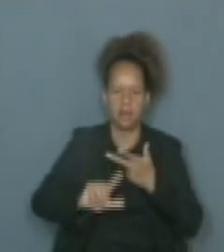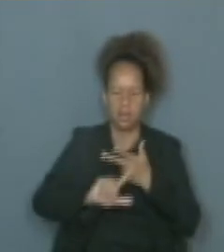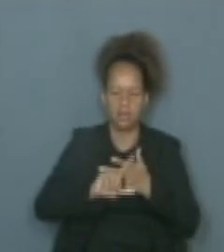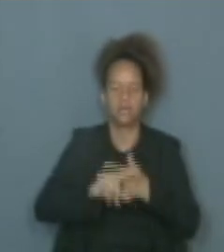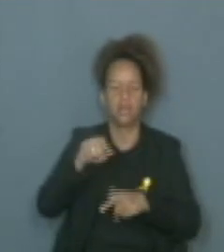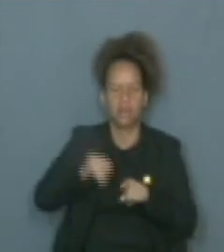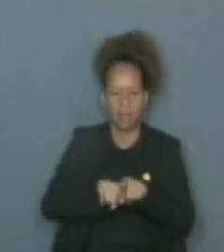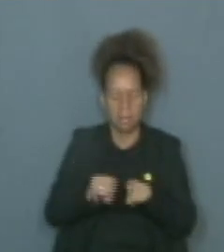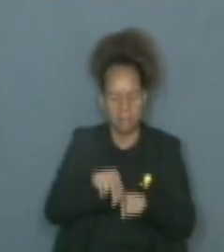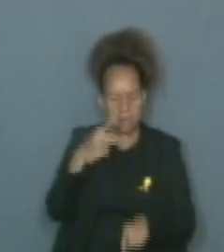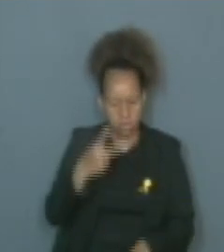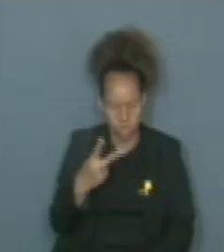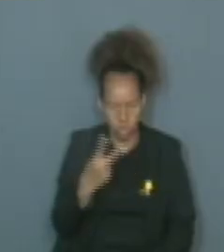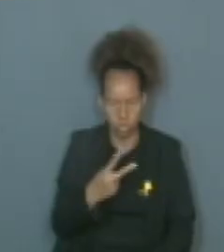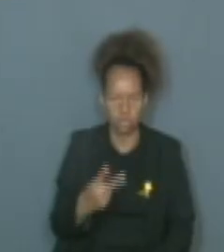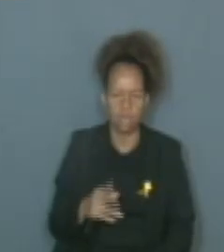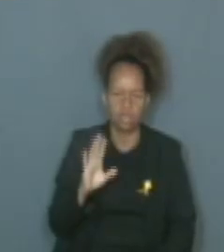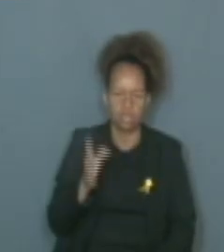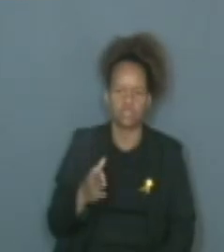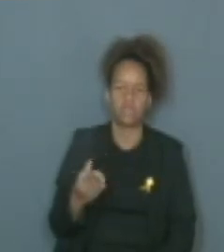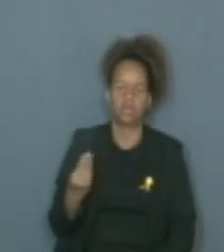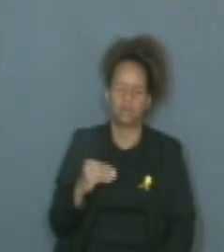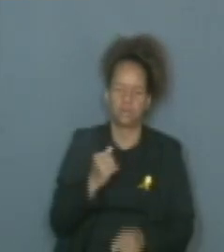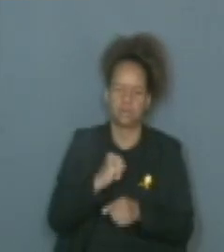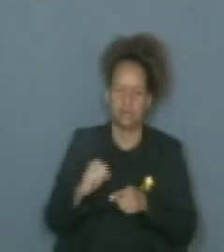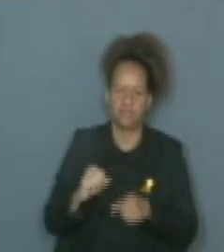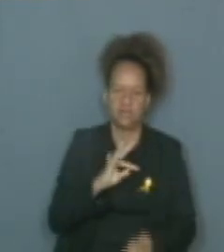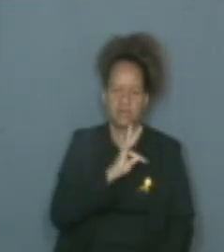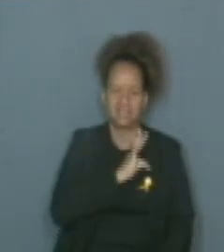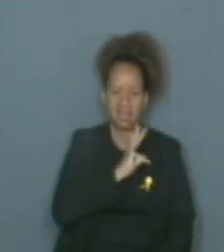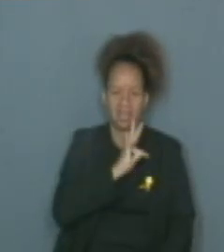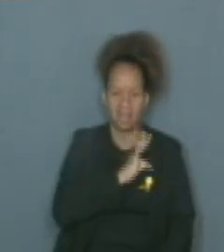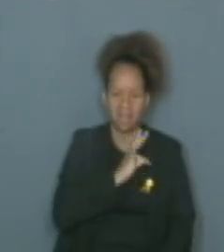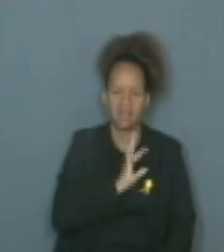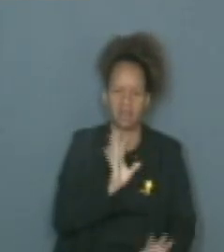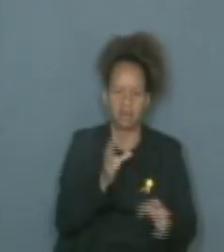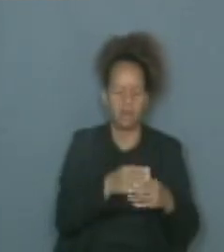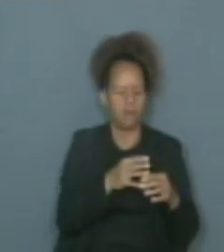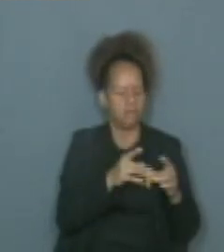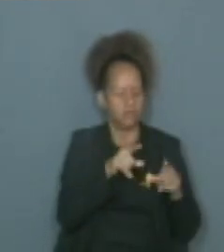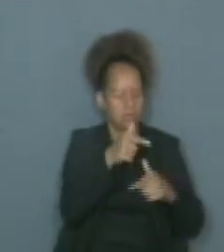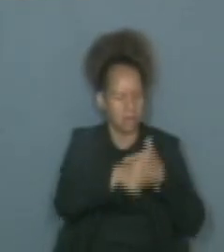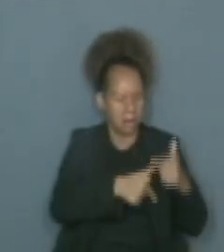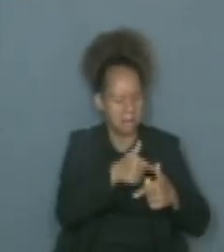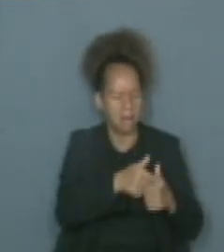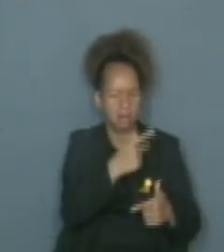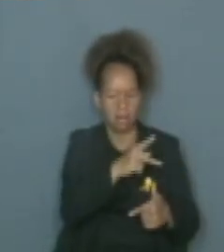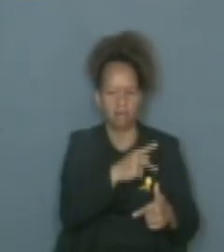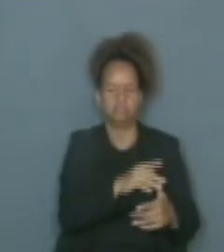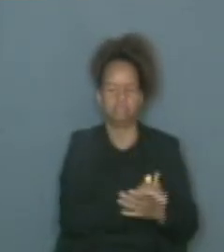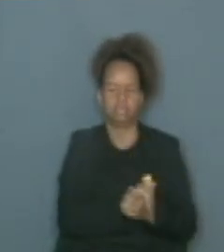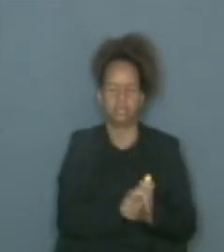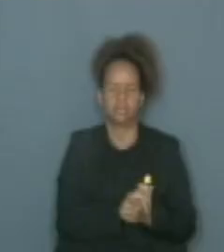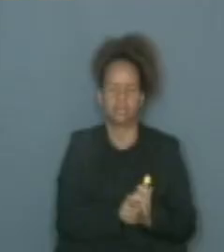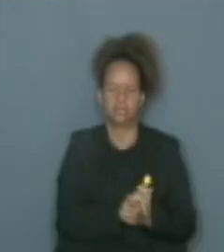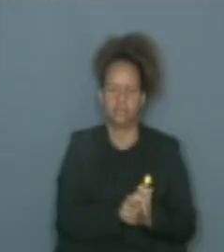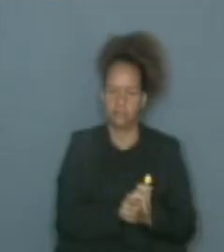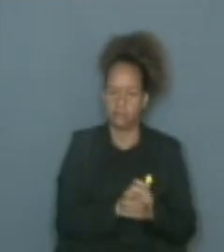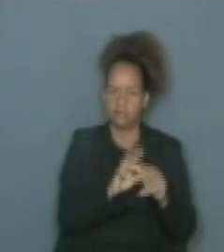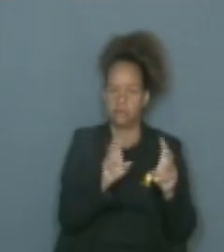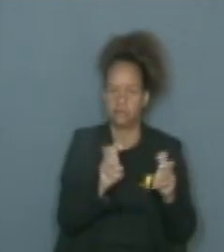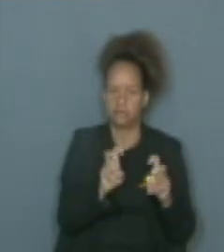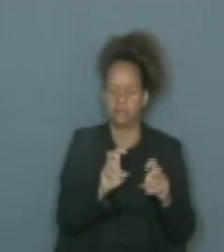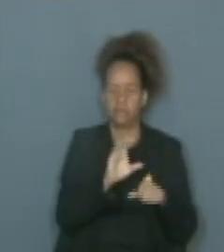e é nessa agora, já trouxe defesas técnicas, como especialista que é, inclusive, sobre a questão